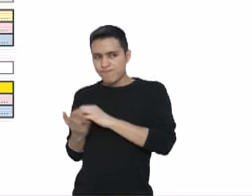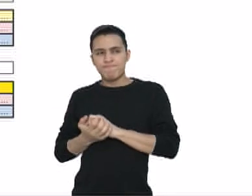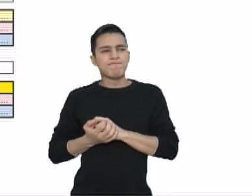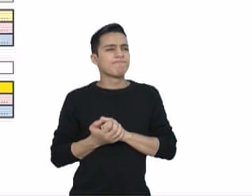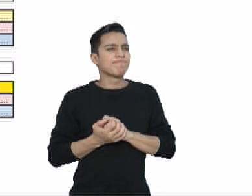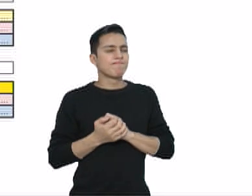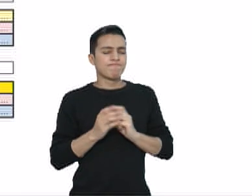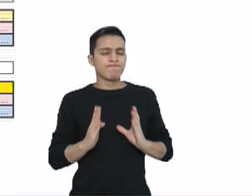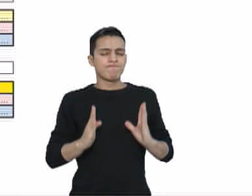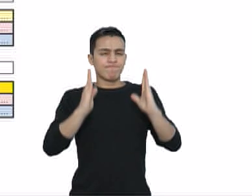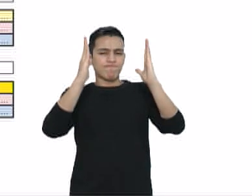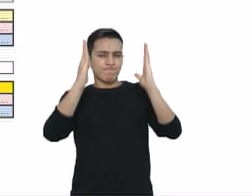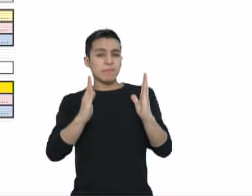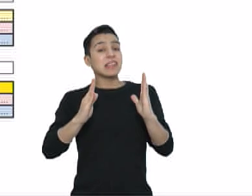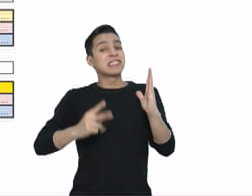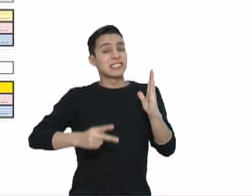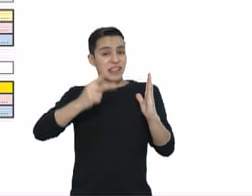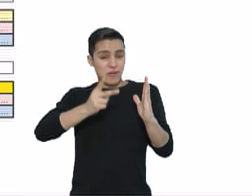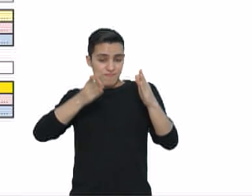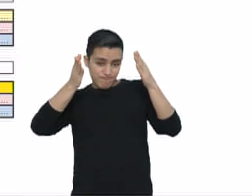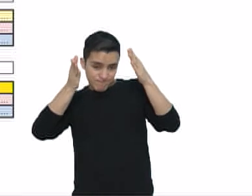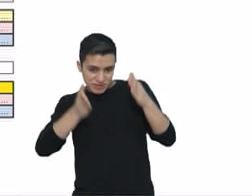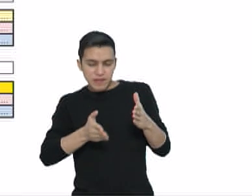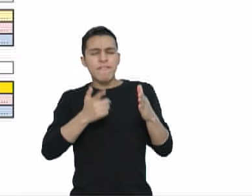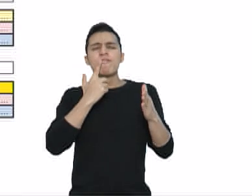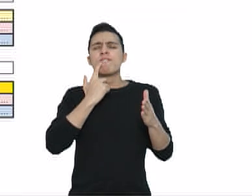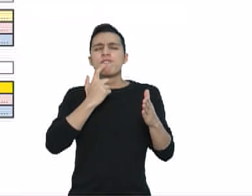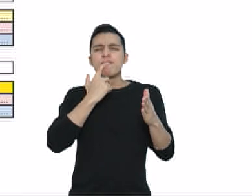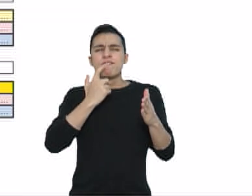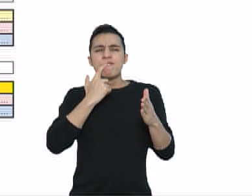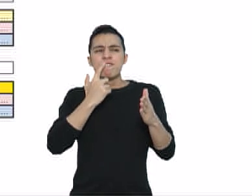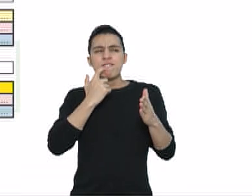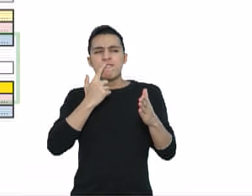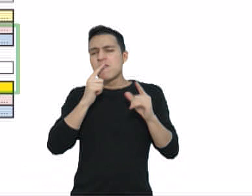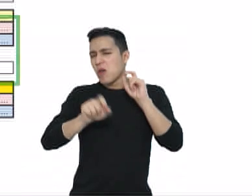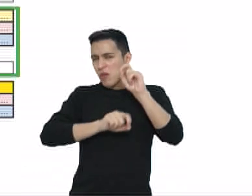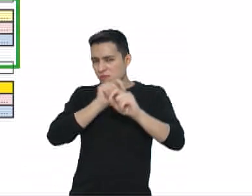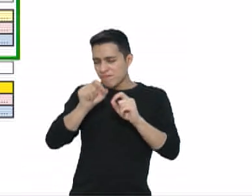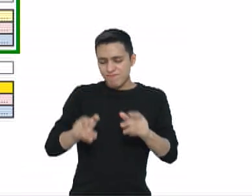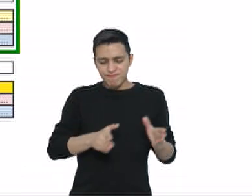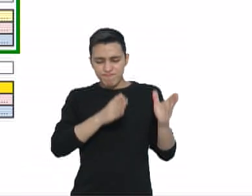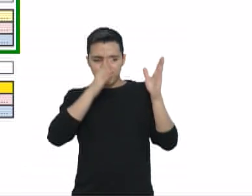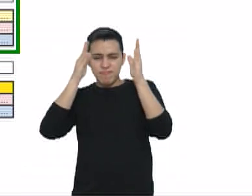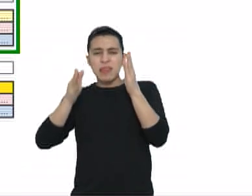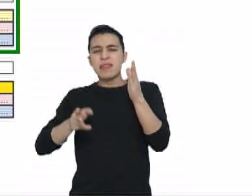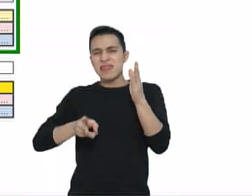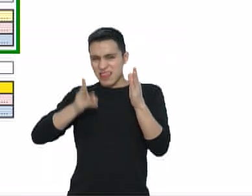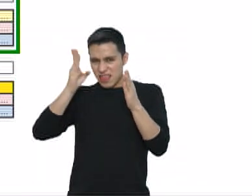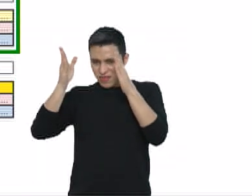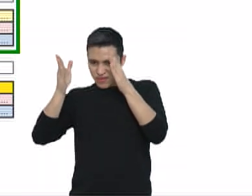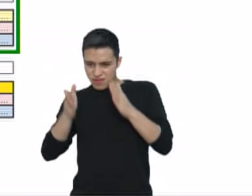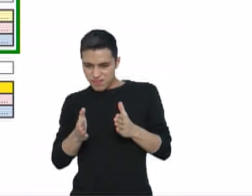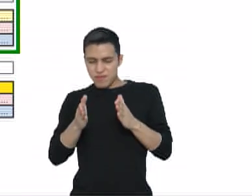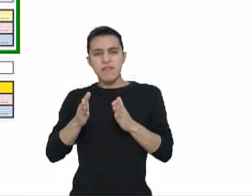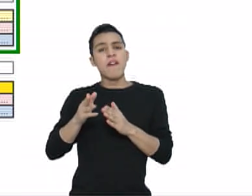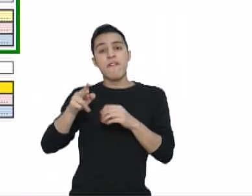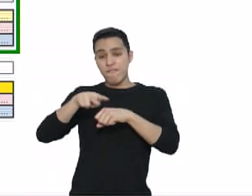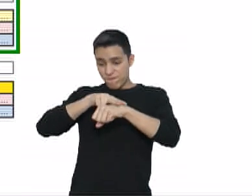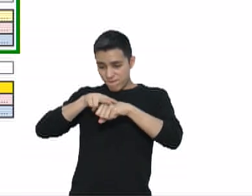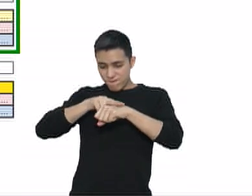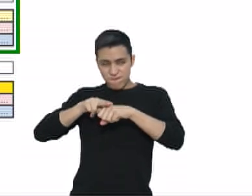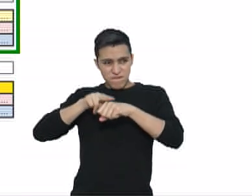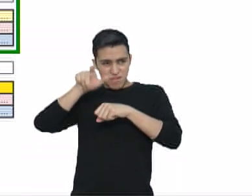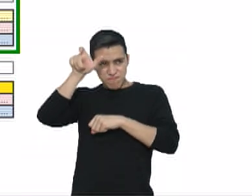Segundo compasso, marcado de vermelho nas duas notações. Terceiro compasso, marcado de verde nas